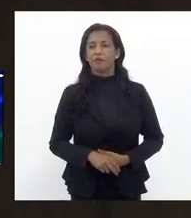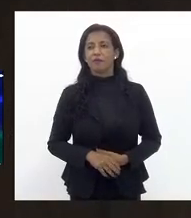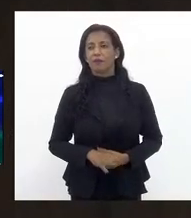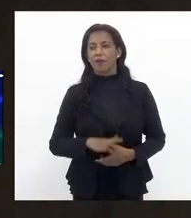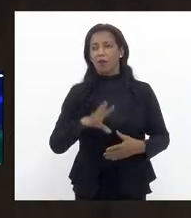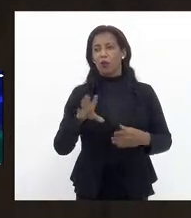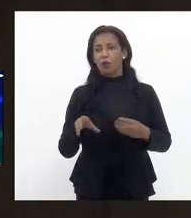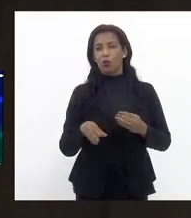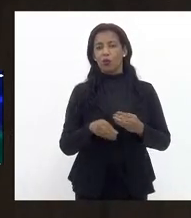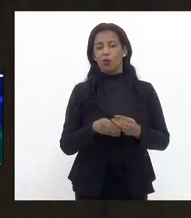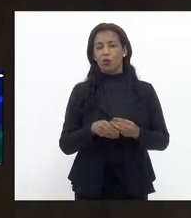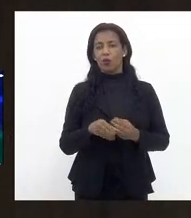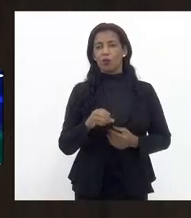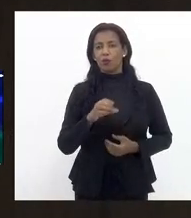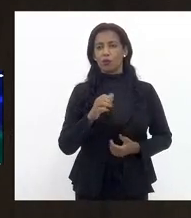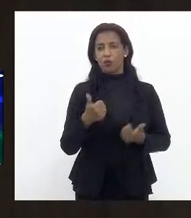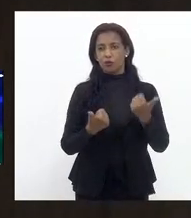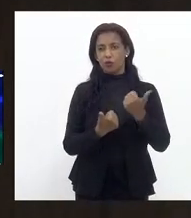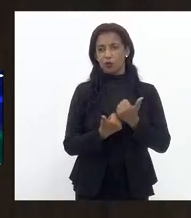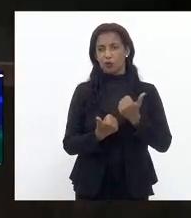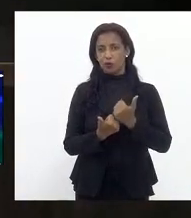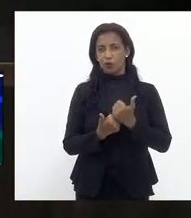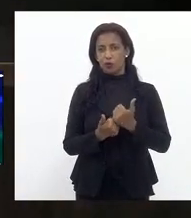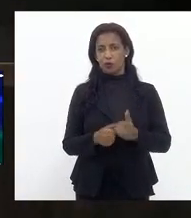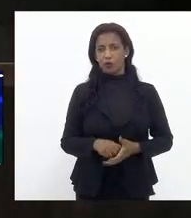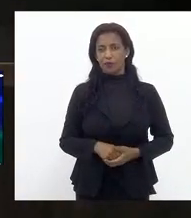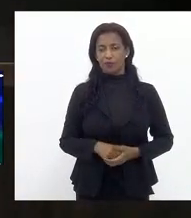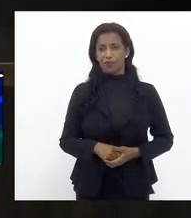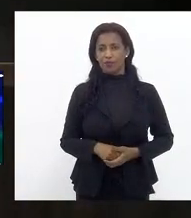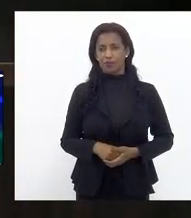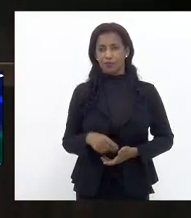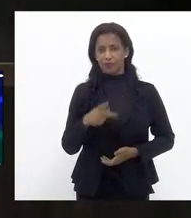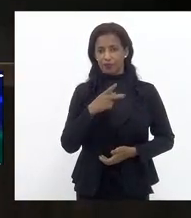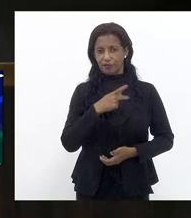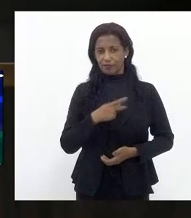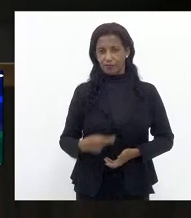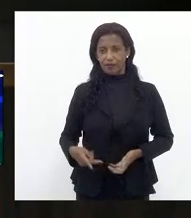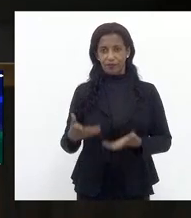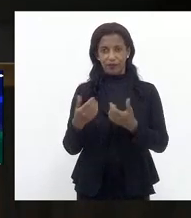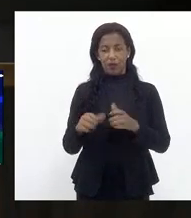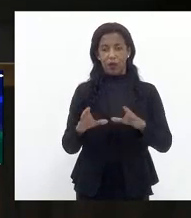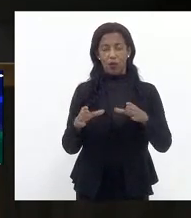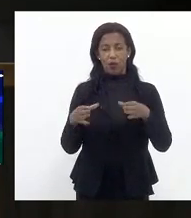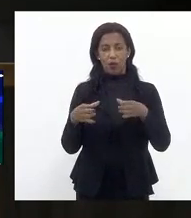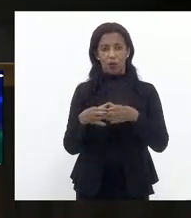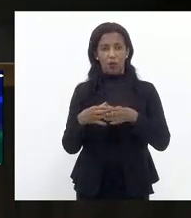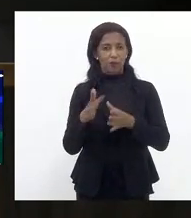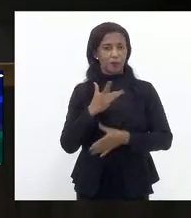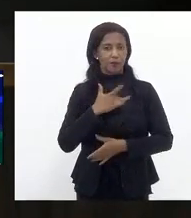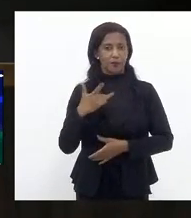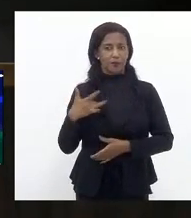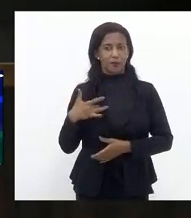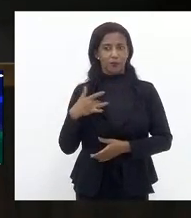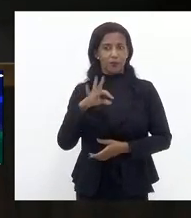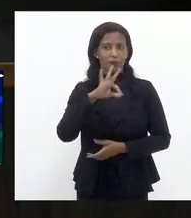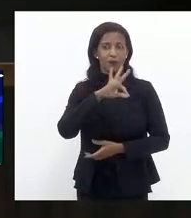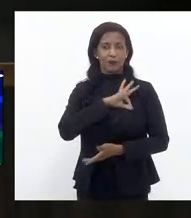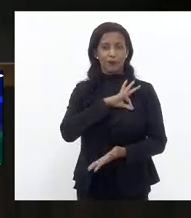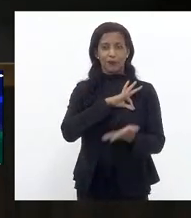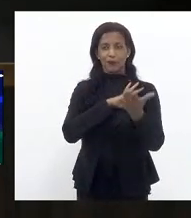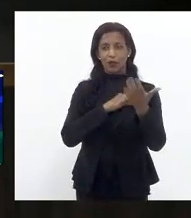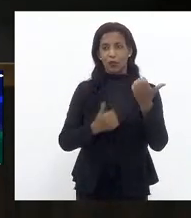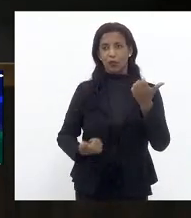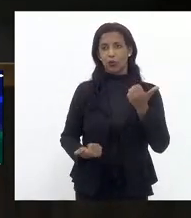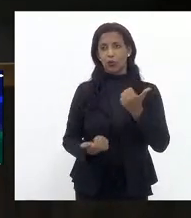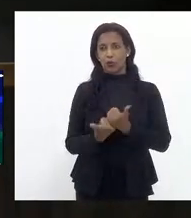Concluindo por substitutivo e pedindo forma final de redação. Que a presidência defere. Pela Comissão de Saúde, deputada Marta Rocha, já que é